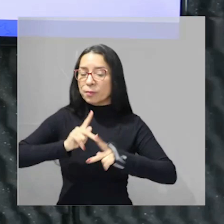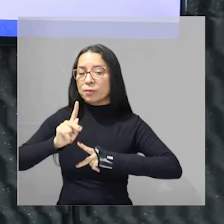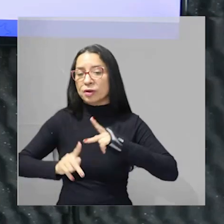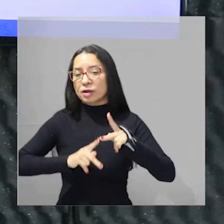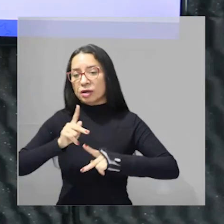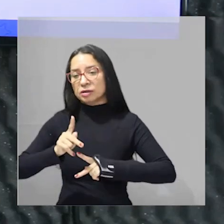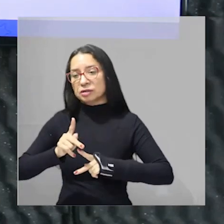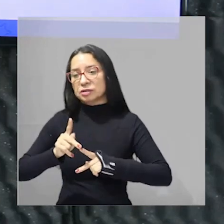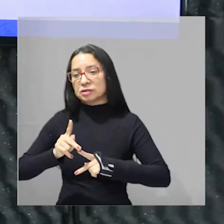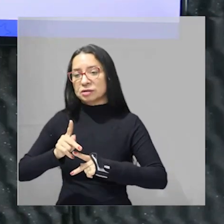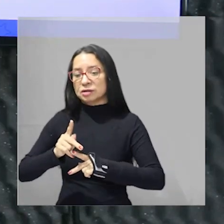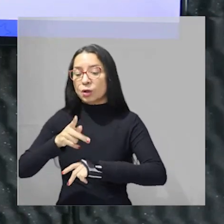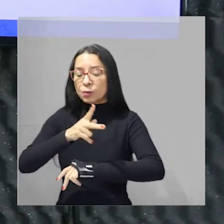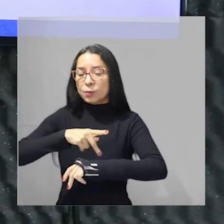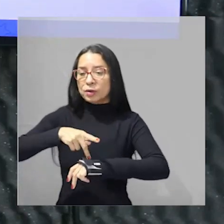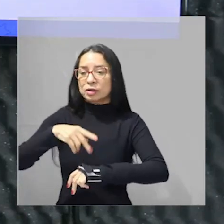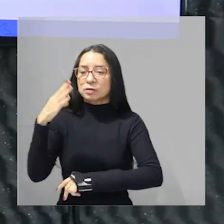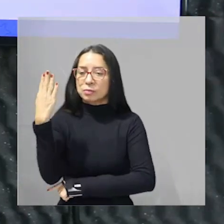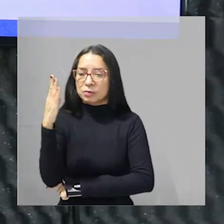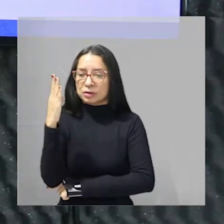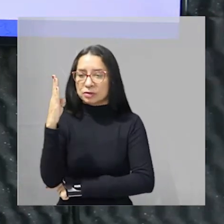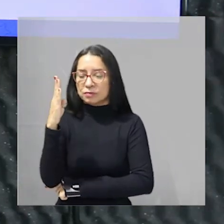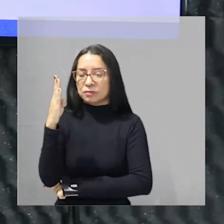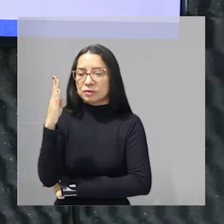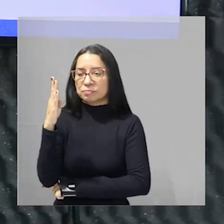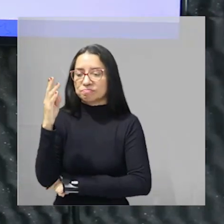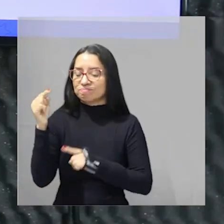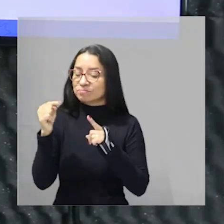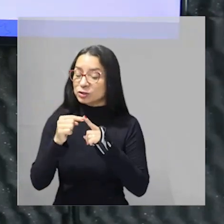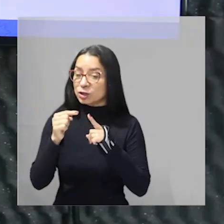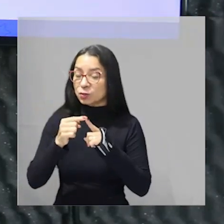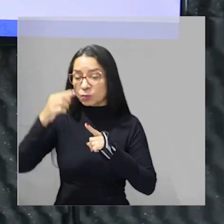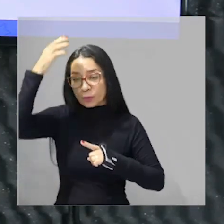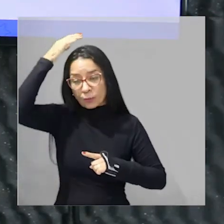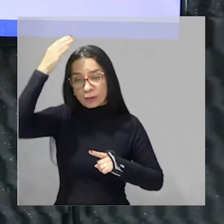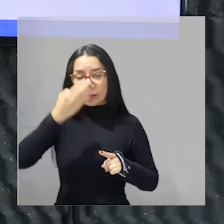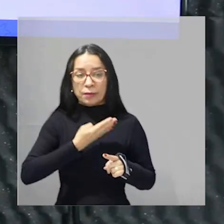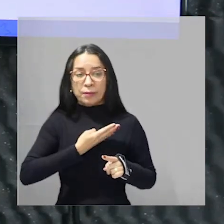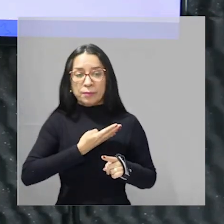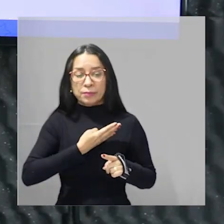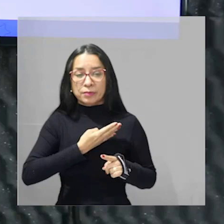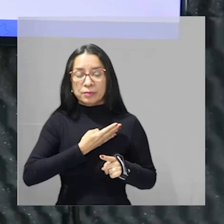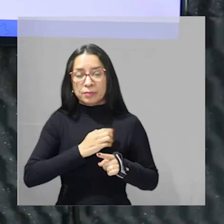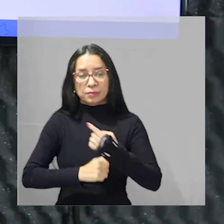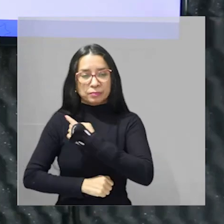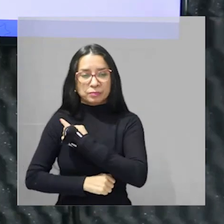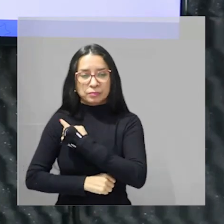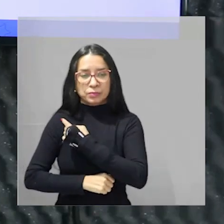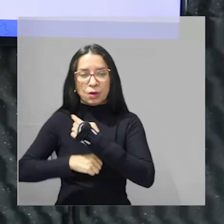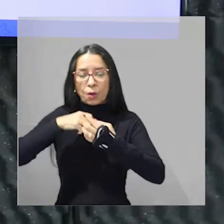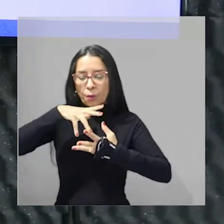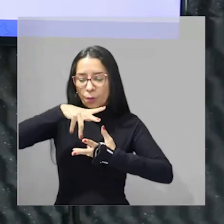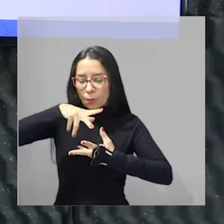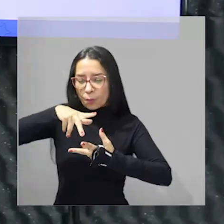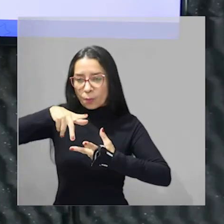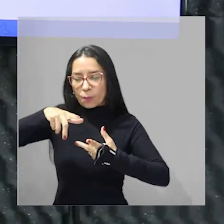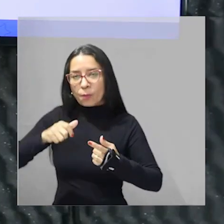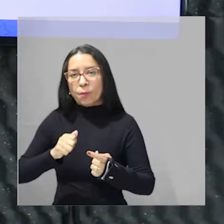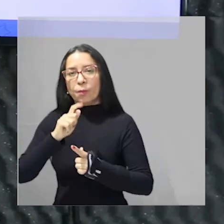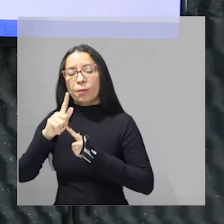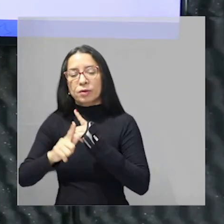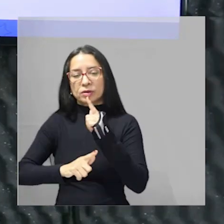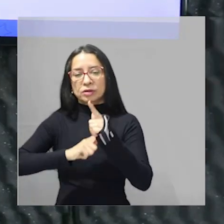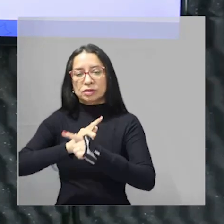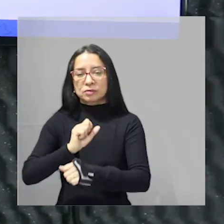ele, a, abre aspas, globalização da esperança que nasce dos povos e cresce entre